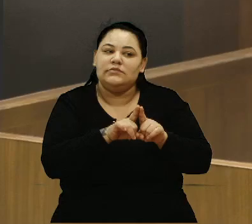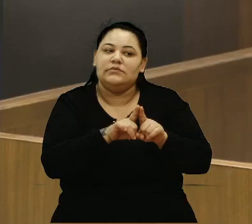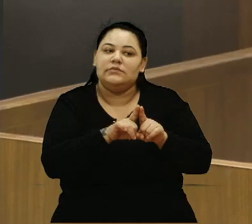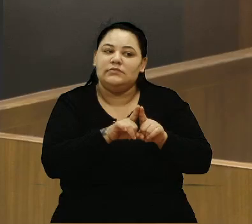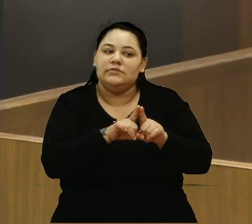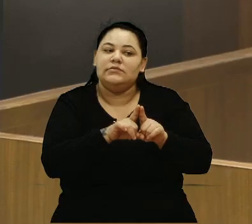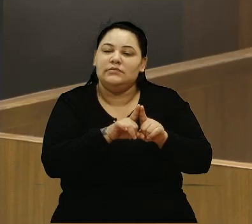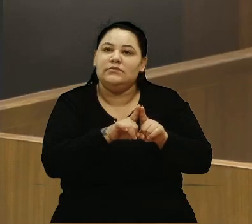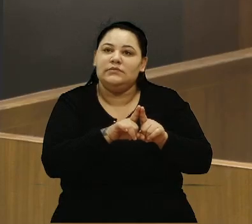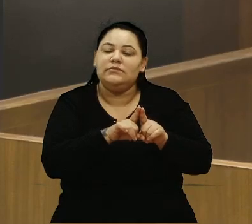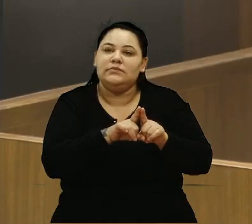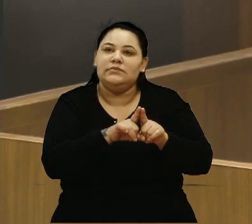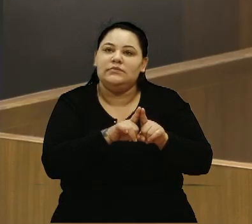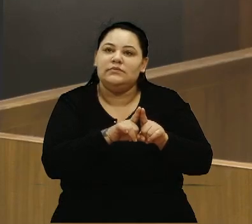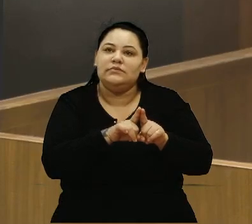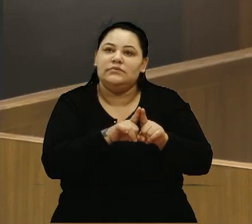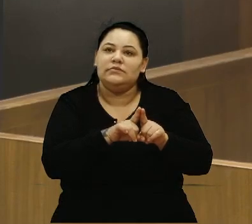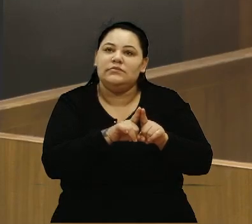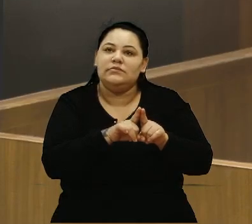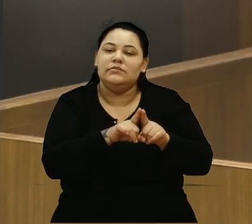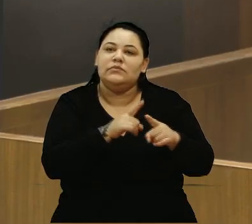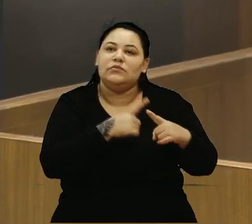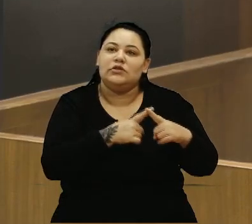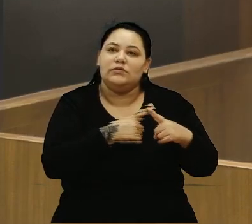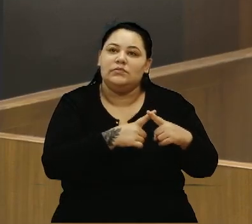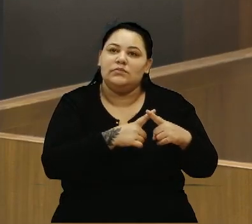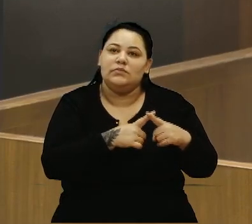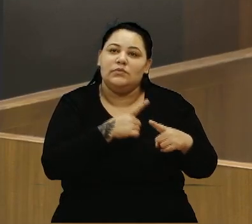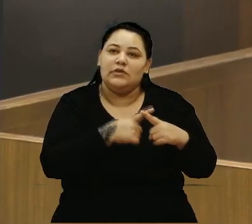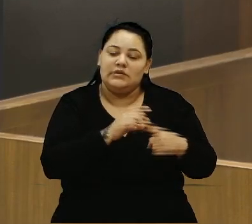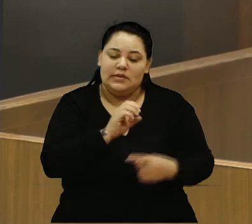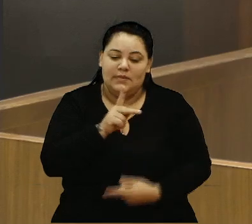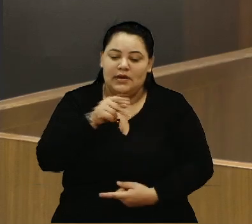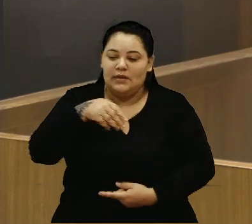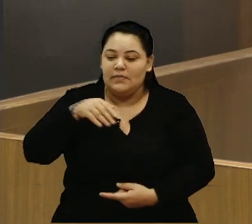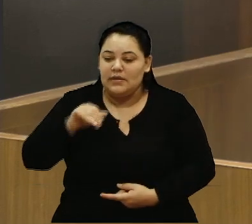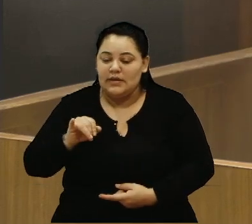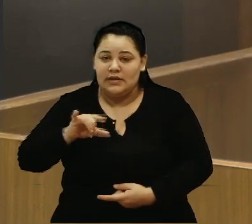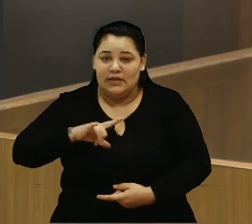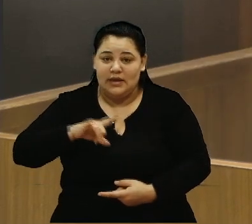CPMI. Por quê? Porque a CPMI traz os dados